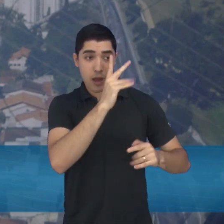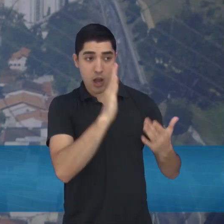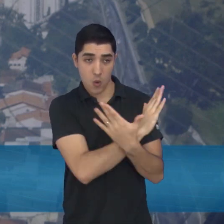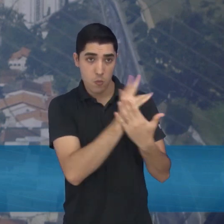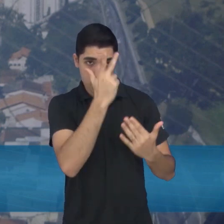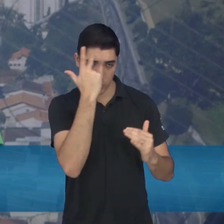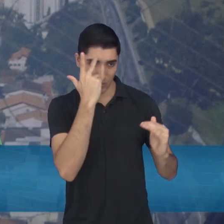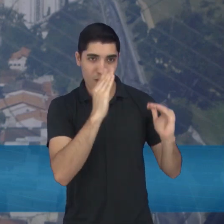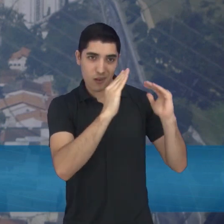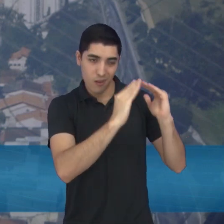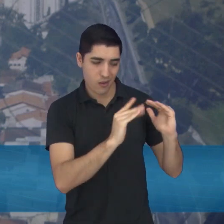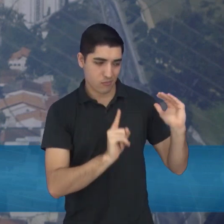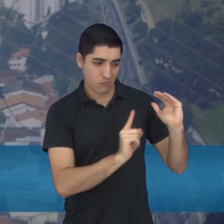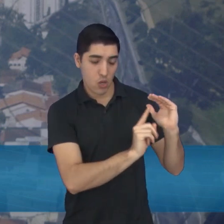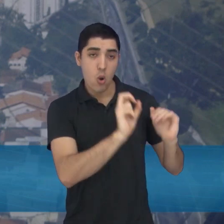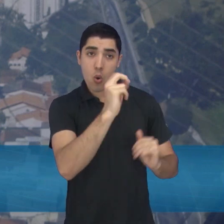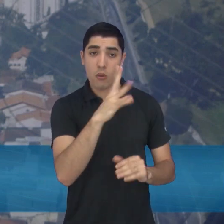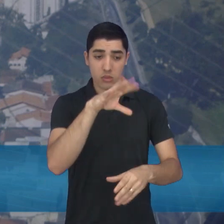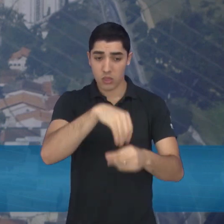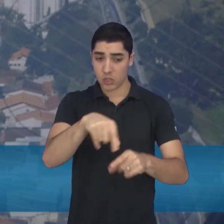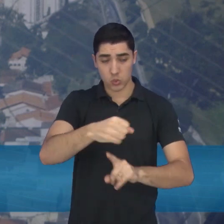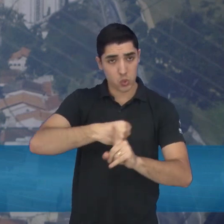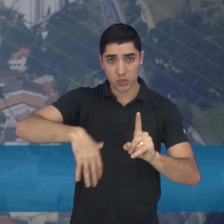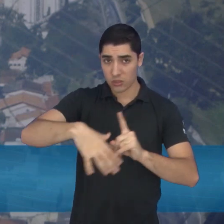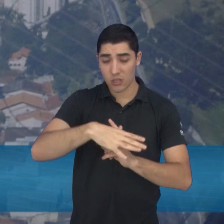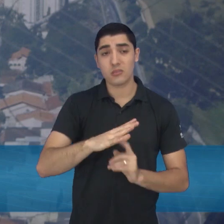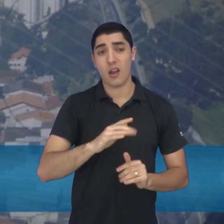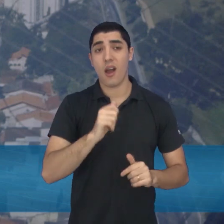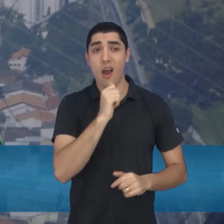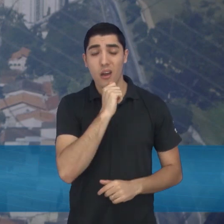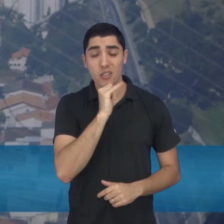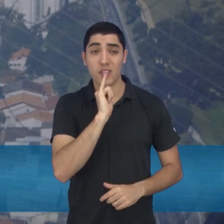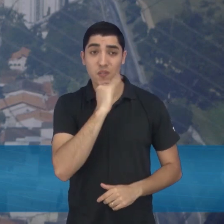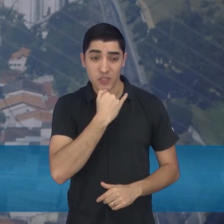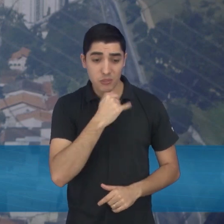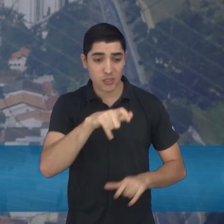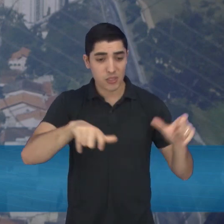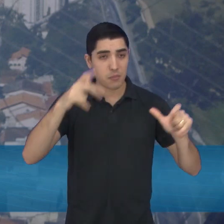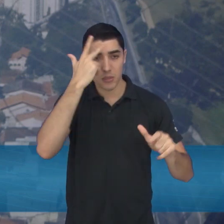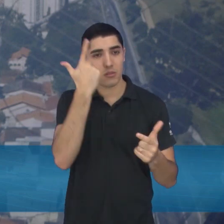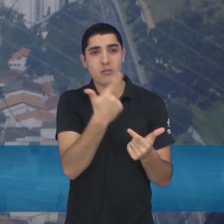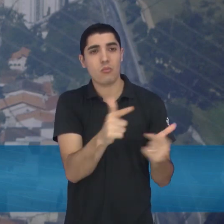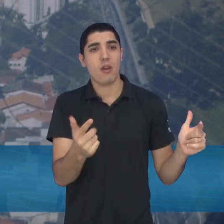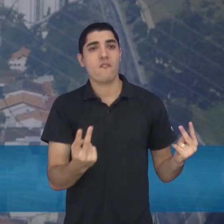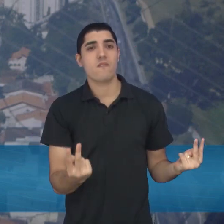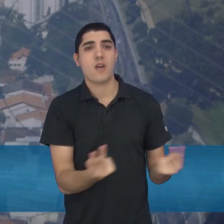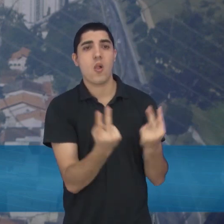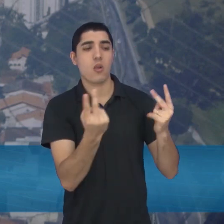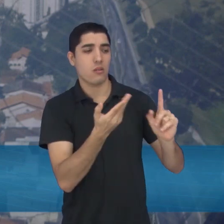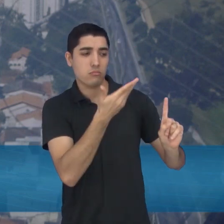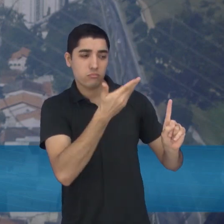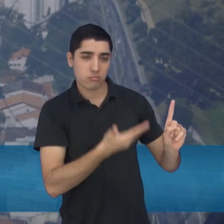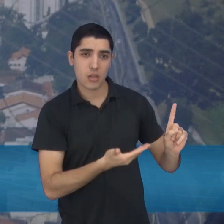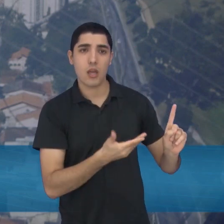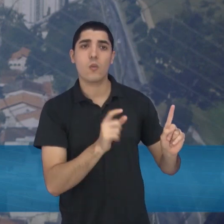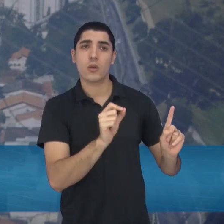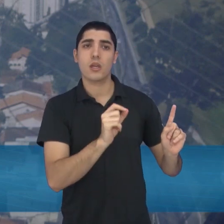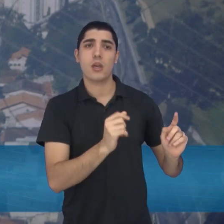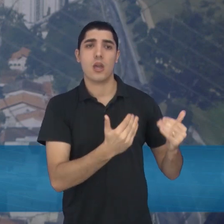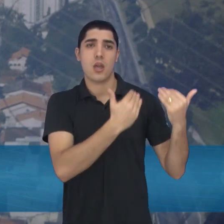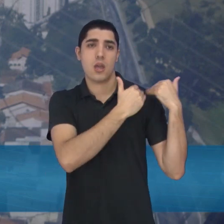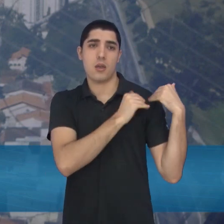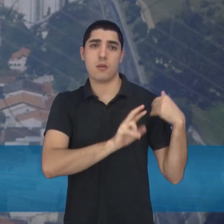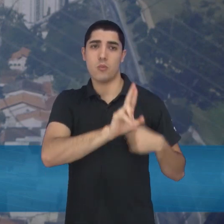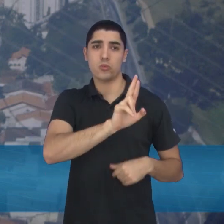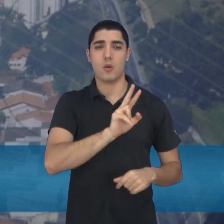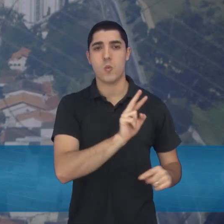né? Que, na maioria das vezes, infelizmente, ainda não dá valor para essa função, né? Essa função do cuidado, do